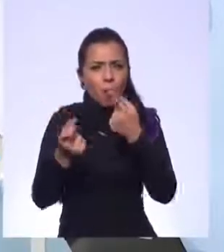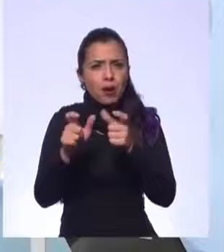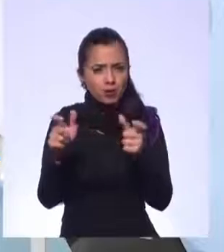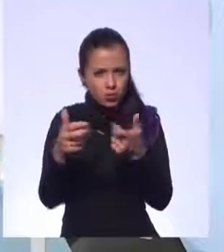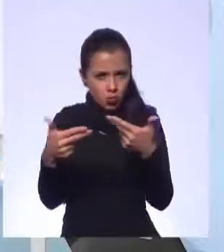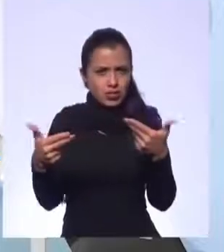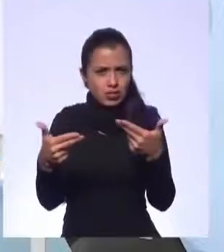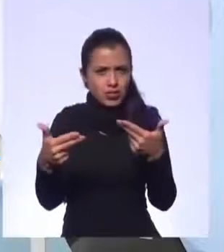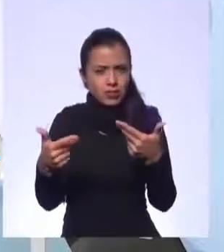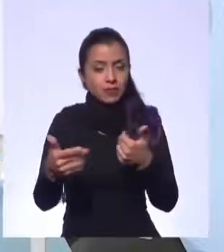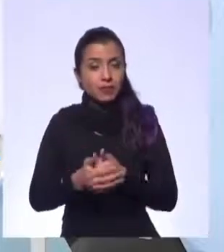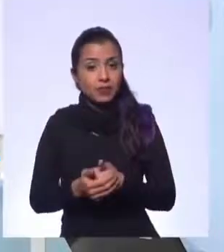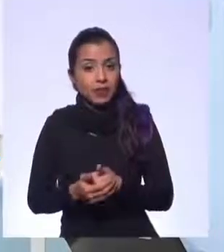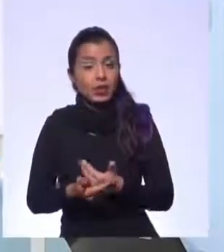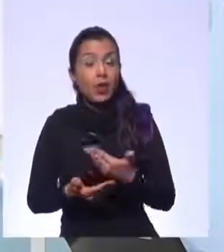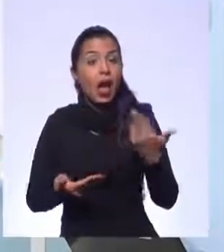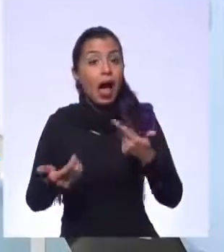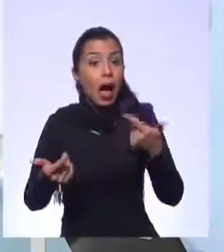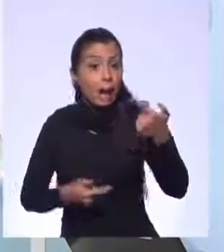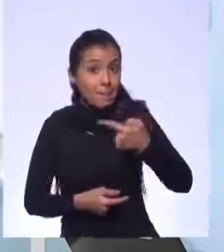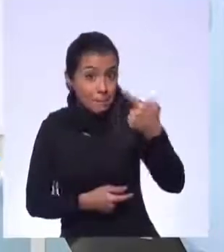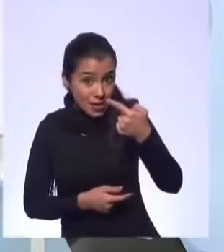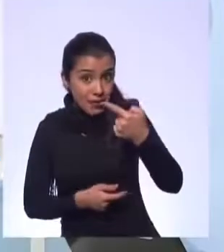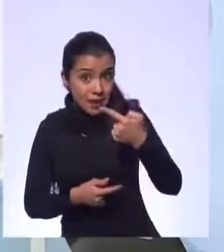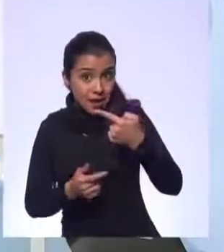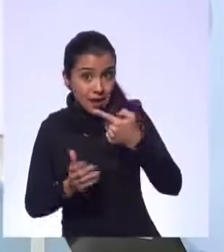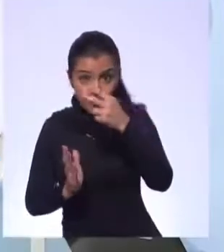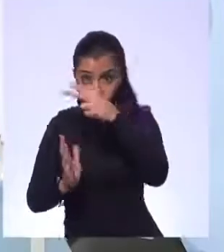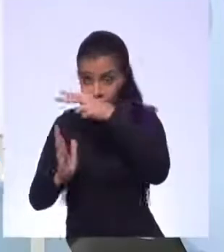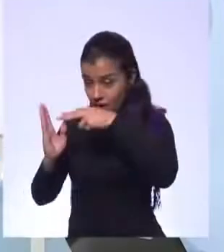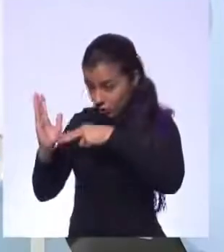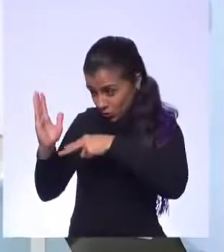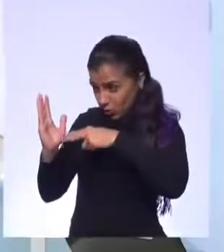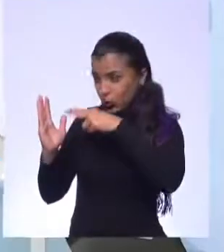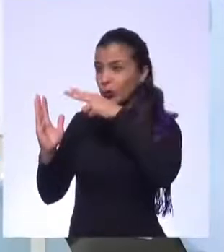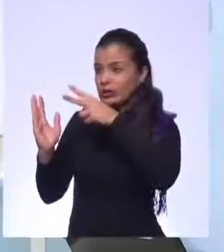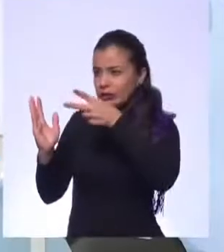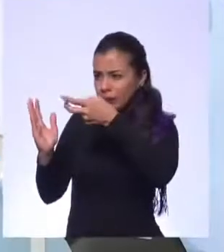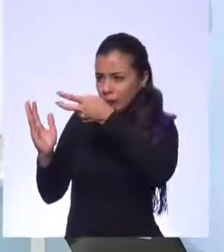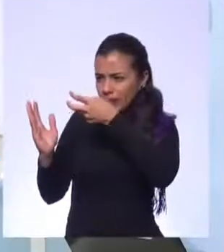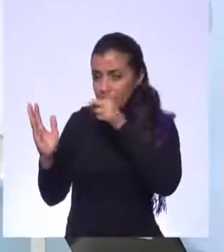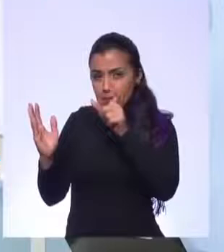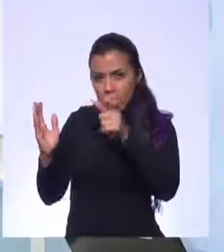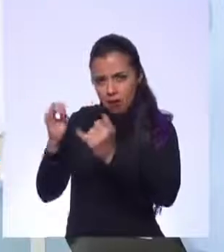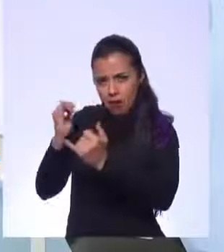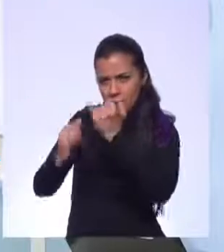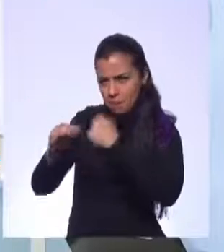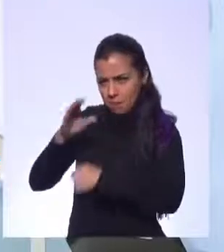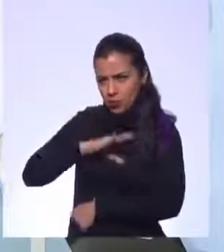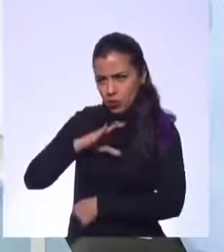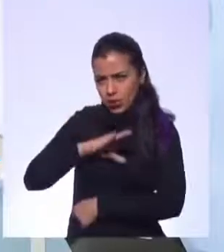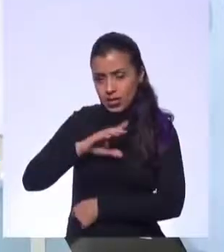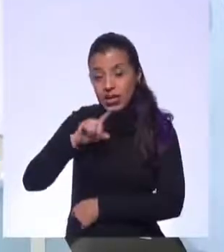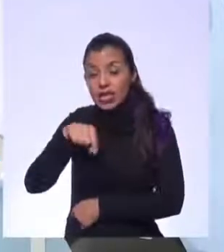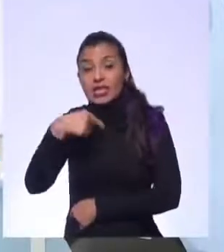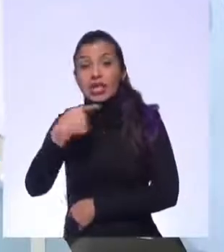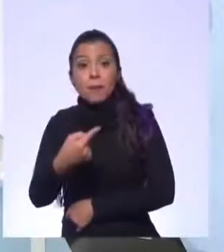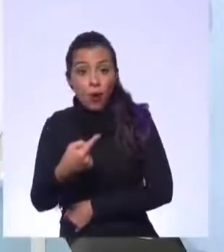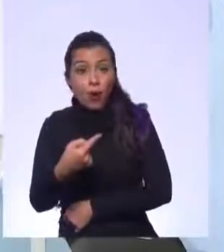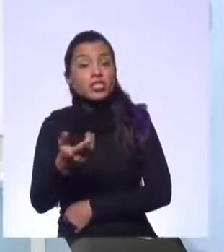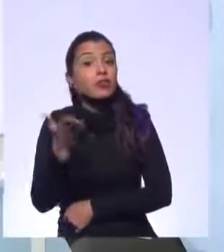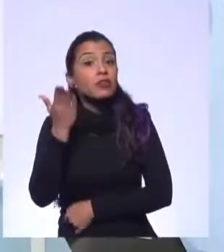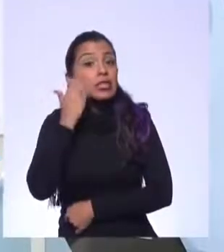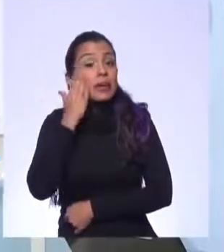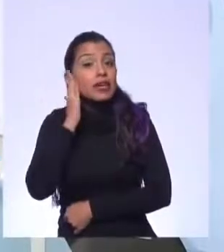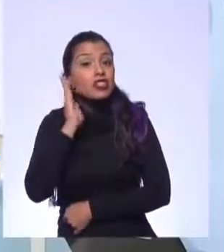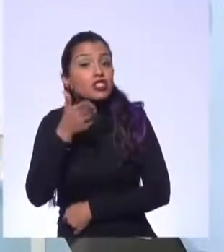gente. A primeira, nós vimos o quê? Que eu sei que o nosso texto vai falar sobre mudança climática e como a mudança